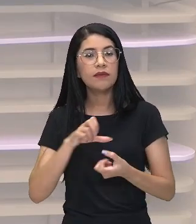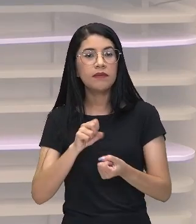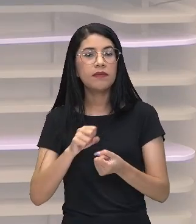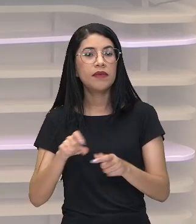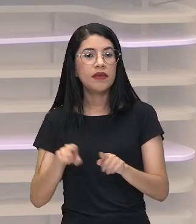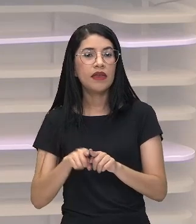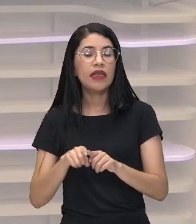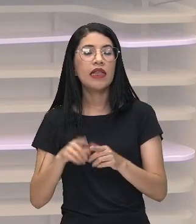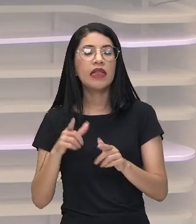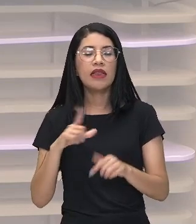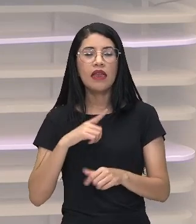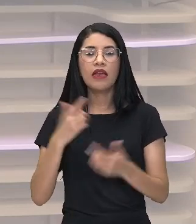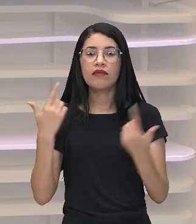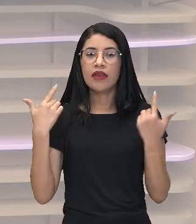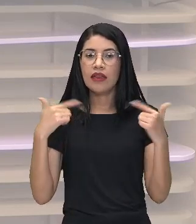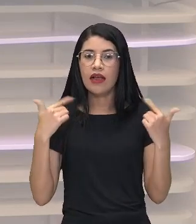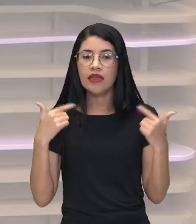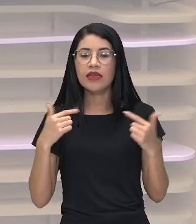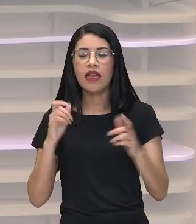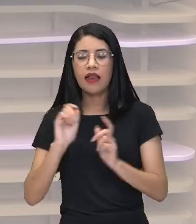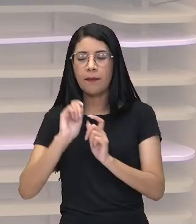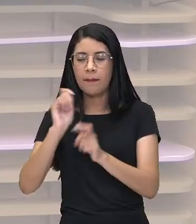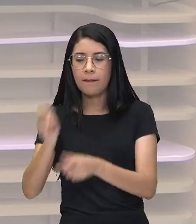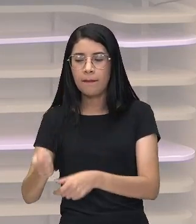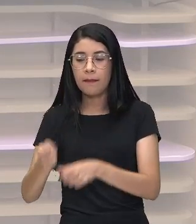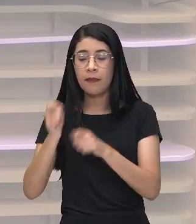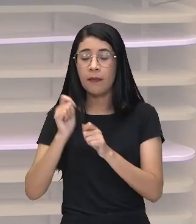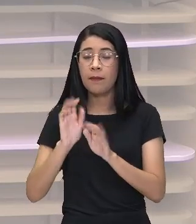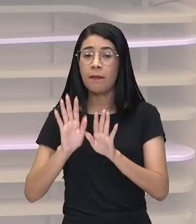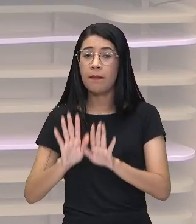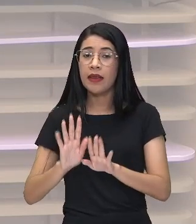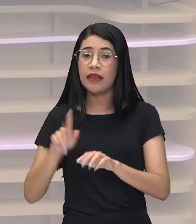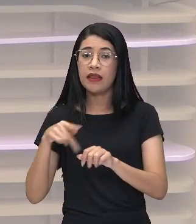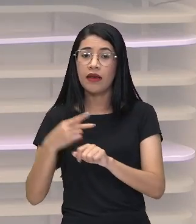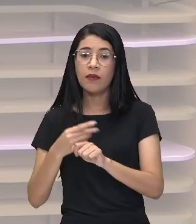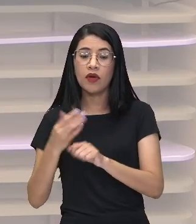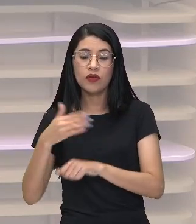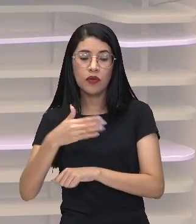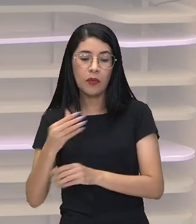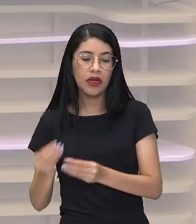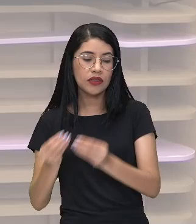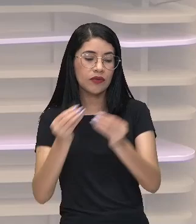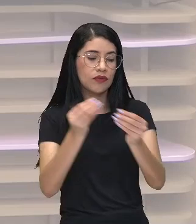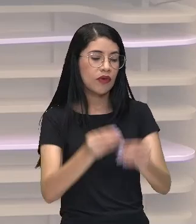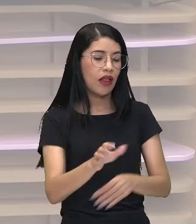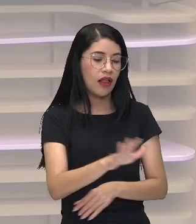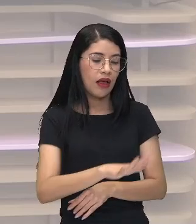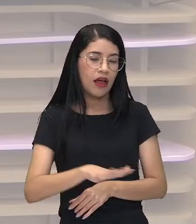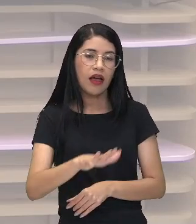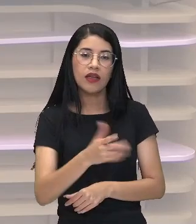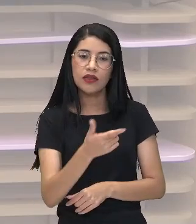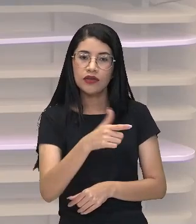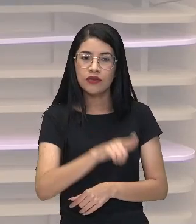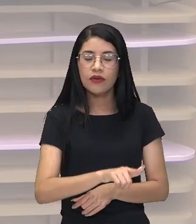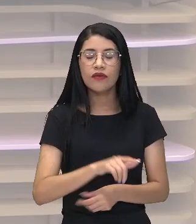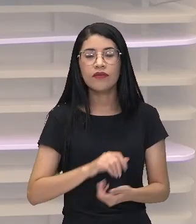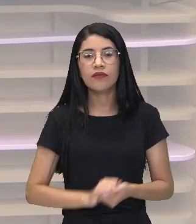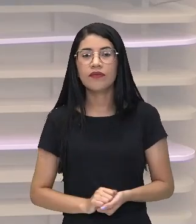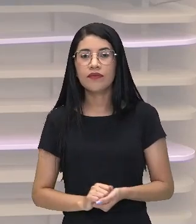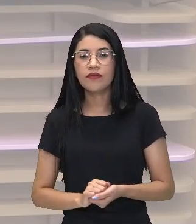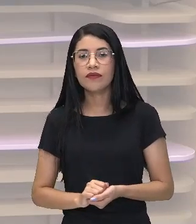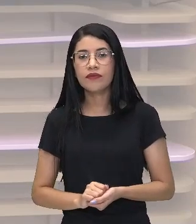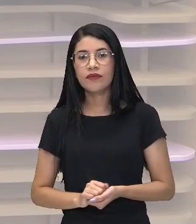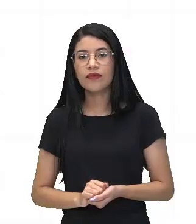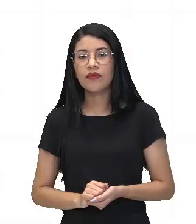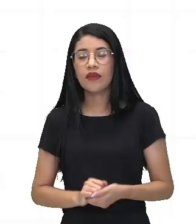Vai ter o lazer, a pessoa ali vai fazer a pesca, mas depois ela vai devolver, né, para a natureza. E aí a gente vai dar uma